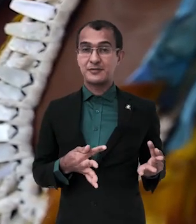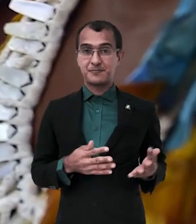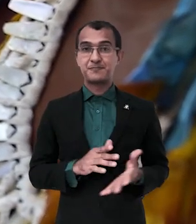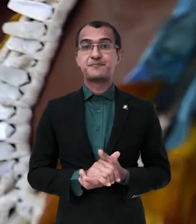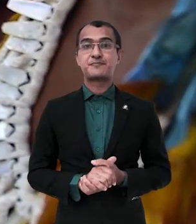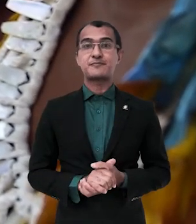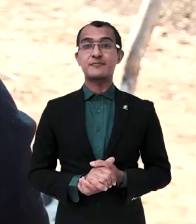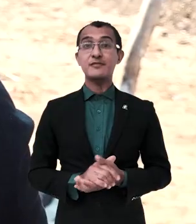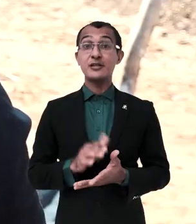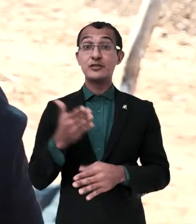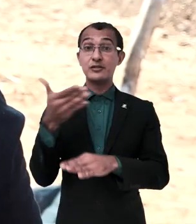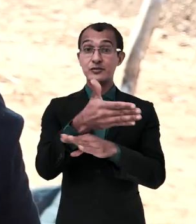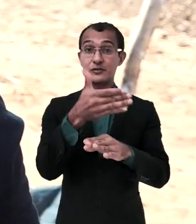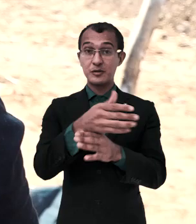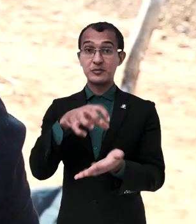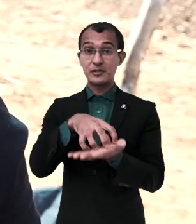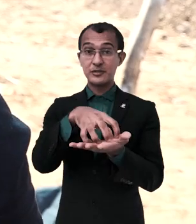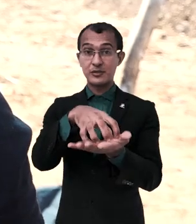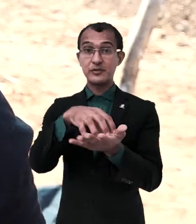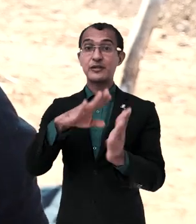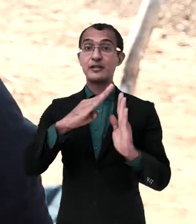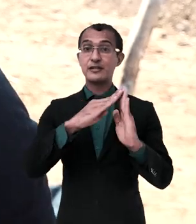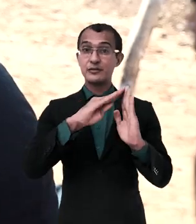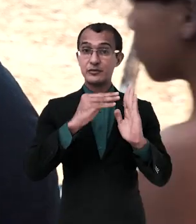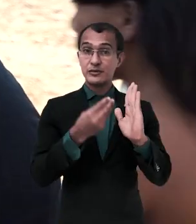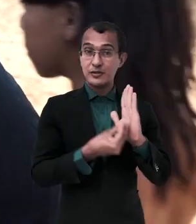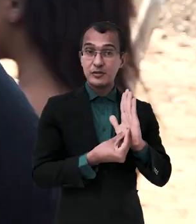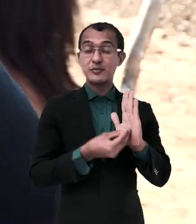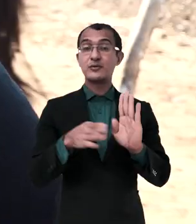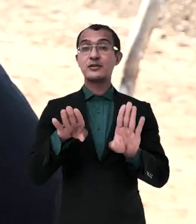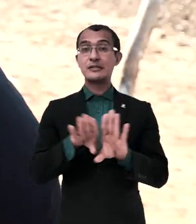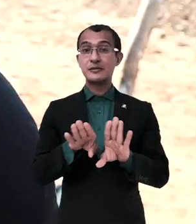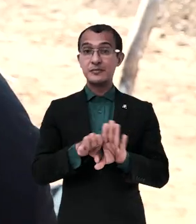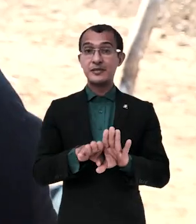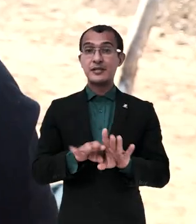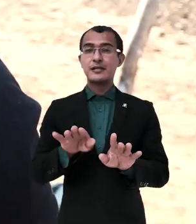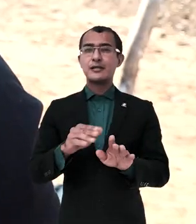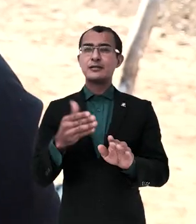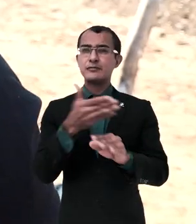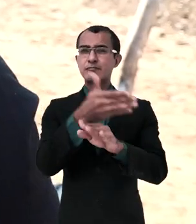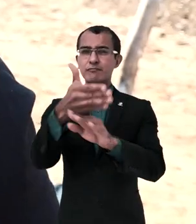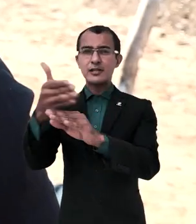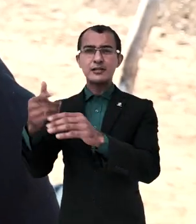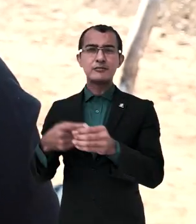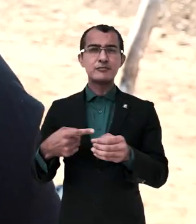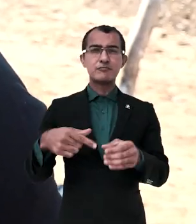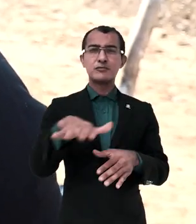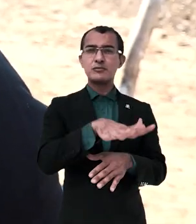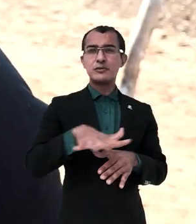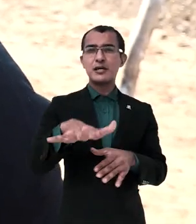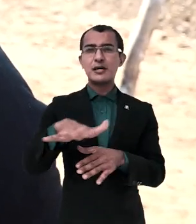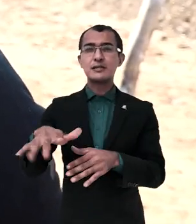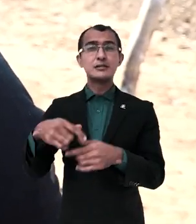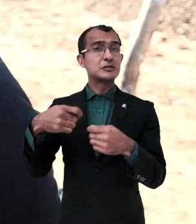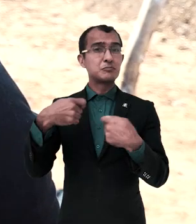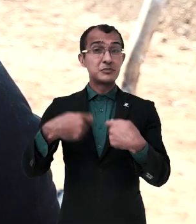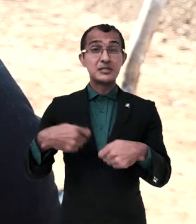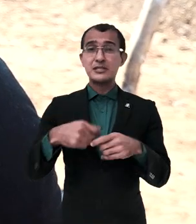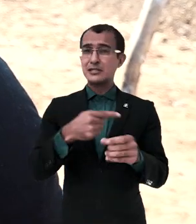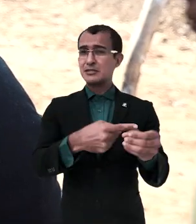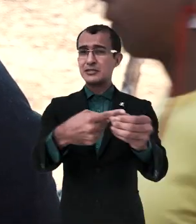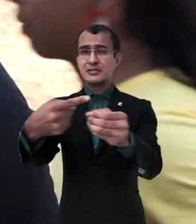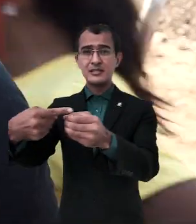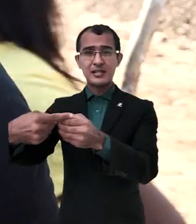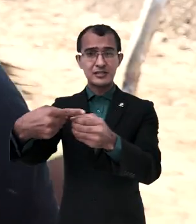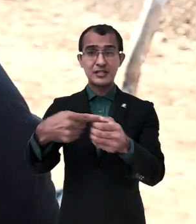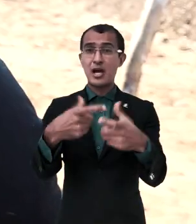pela primeira-dama. Estamos indo nas aldeias indígenas, estamos indo nos quilombolas, estamos indo nas fronteiras, em todos os